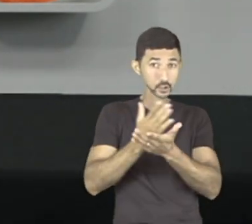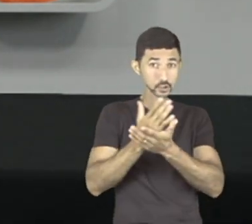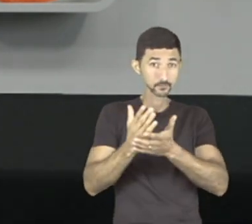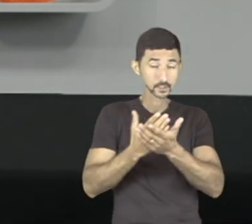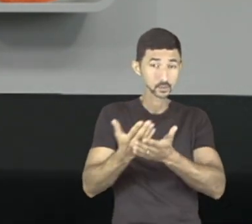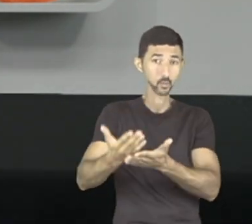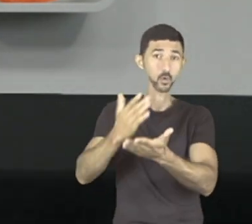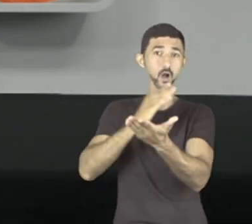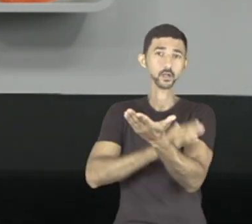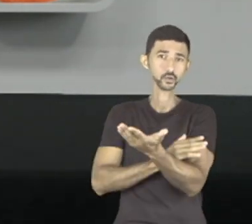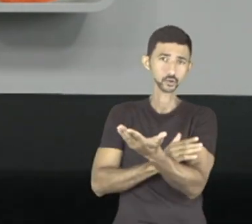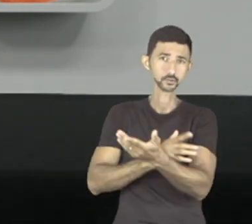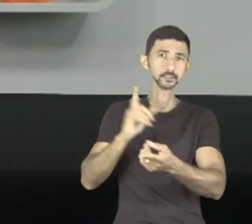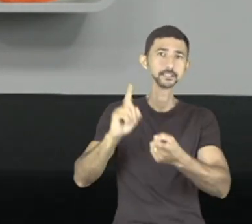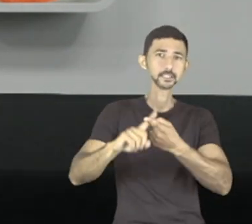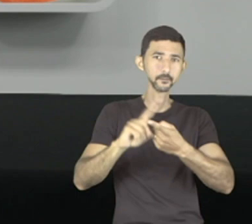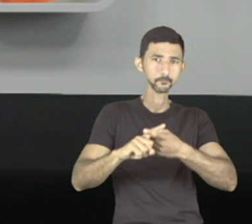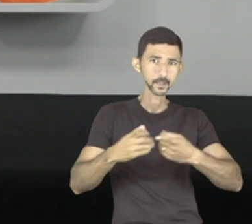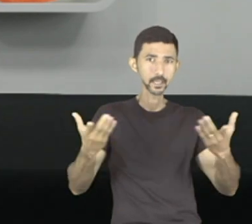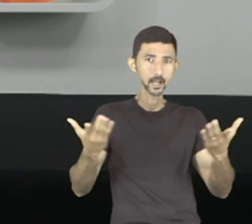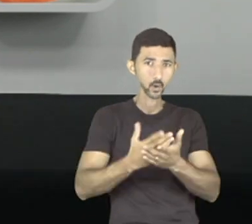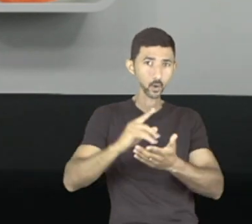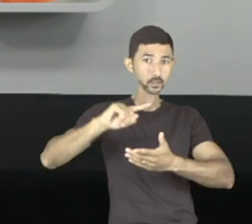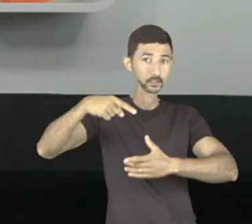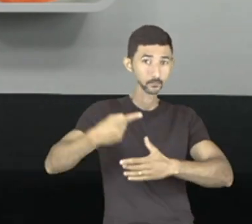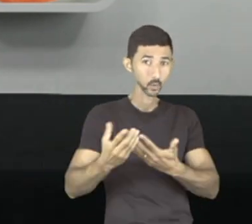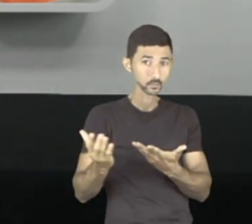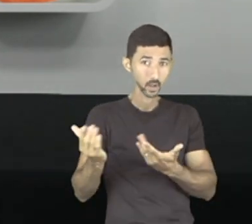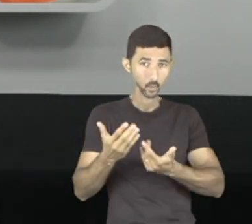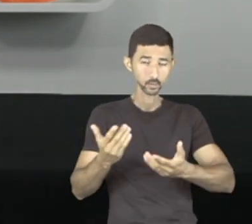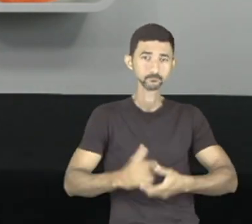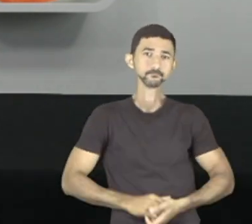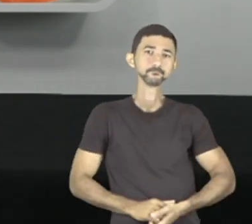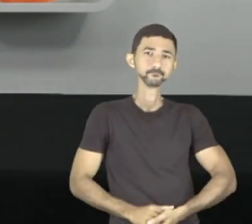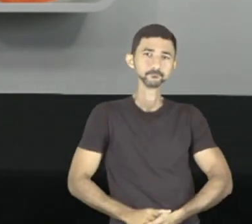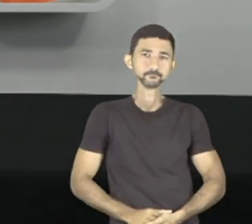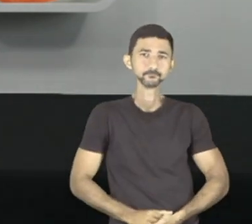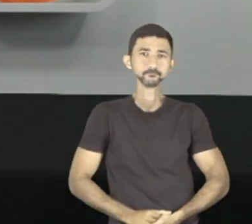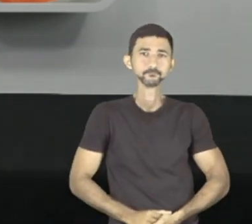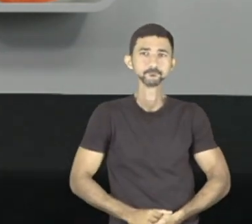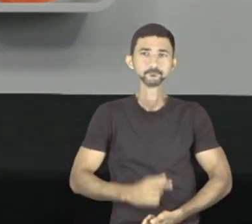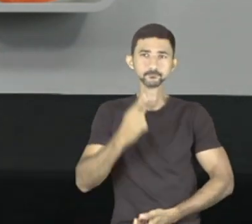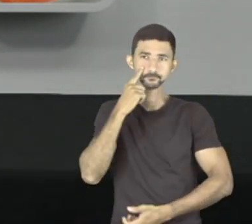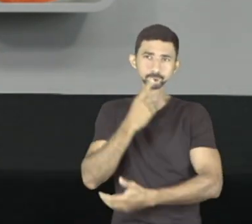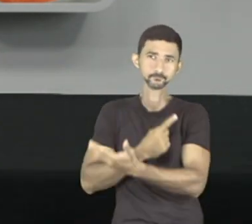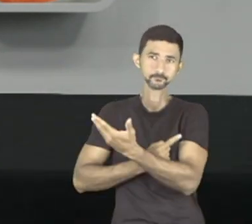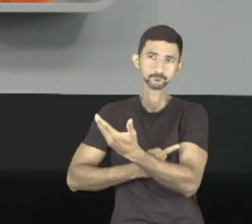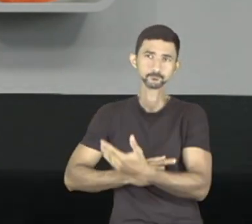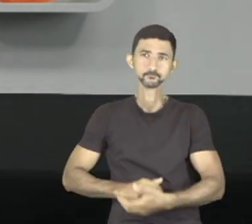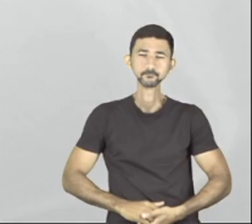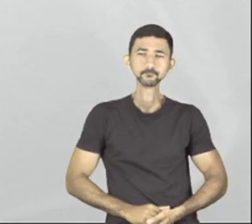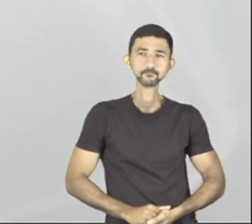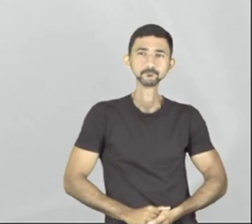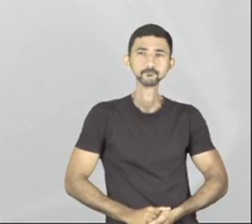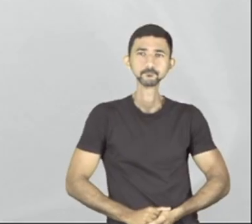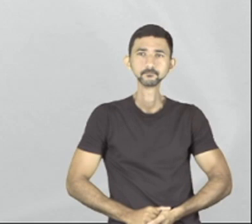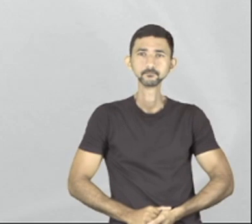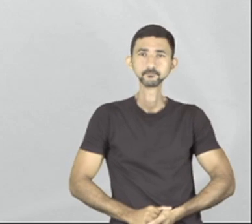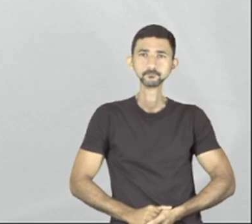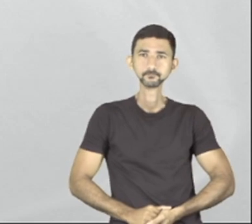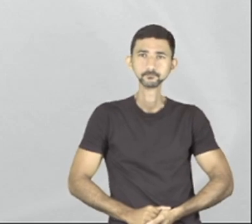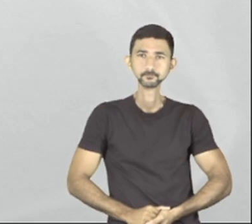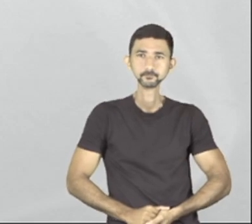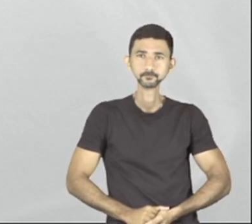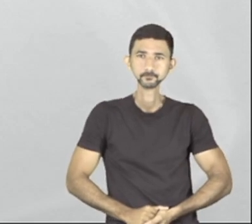divisão anterior e logo a seguir eu mostro para você a divisão atual, ok? Então, voltamos para o slide. Olha